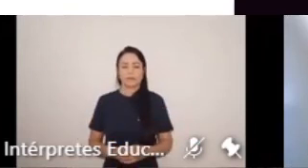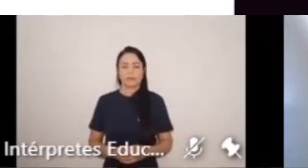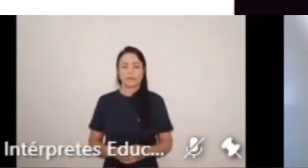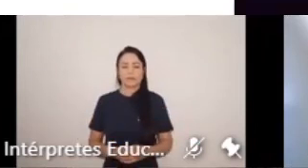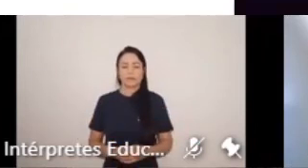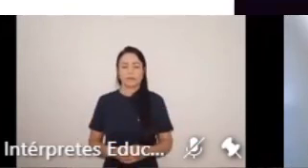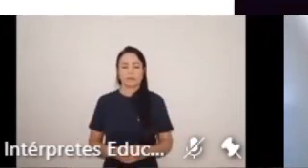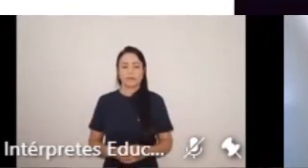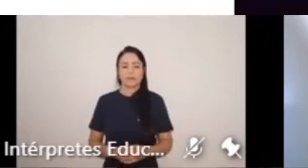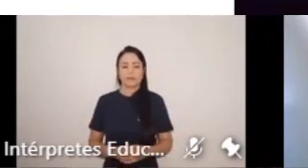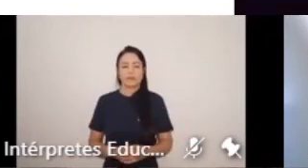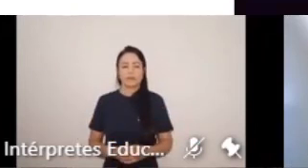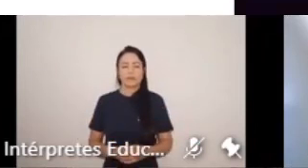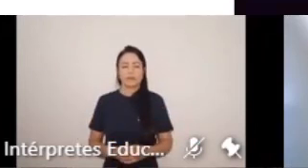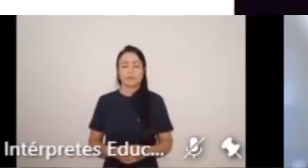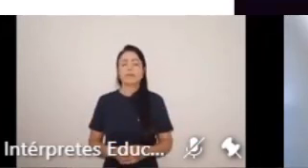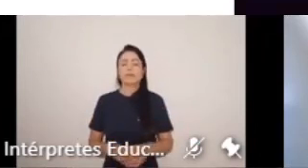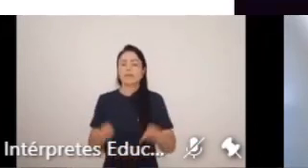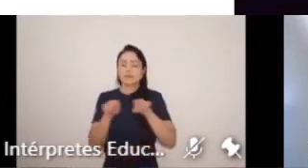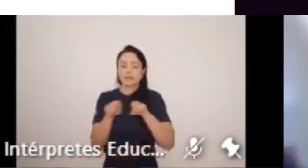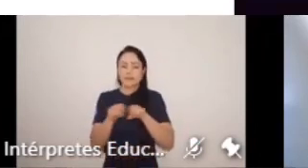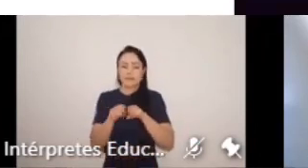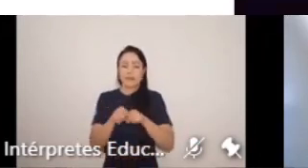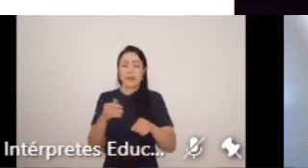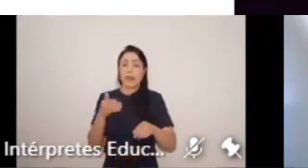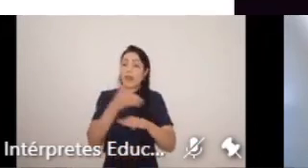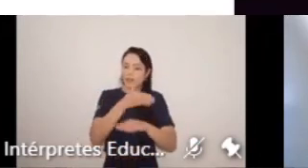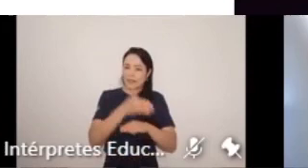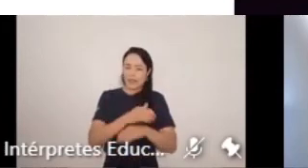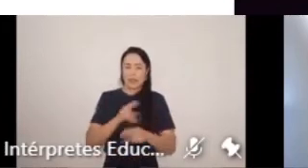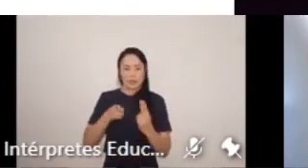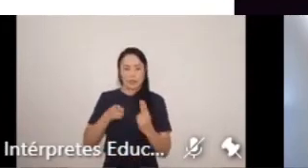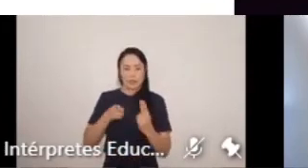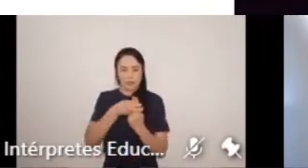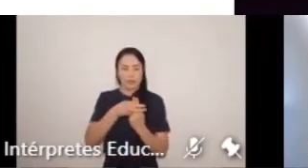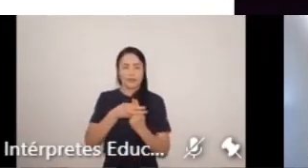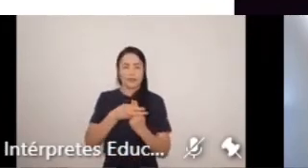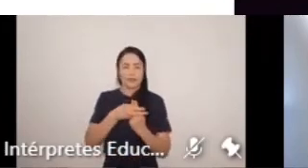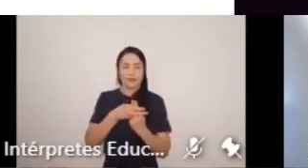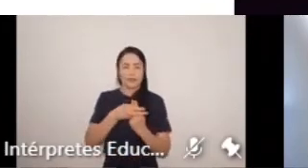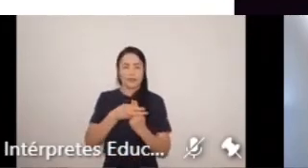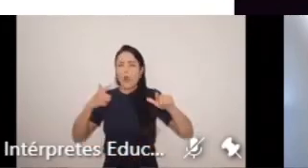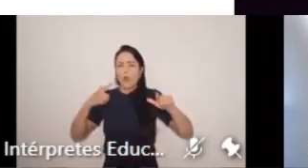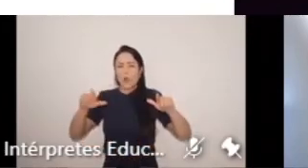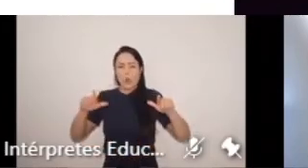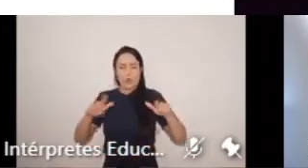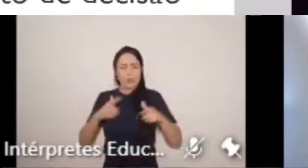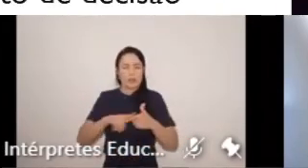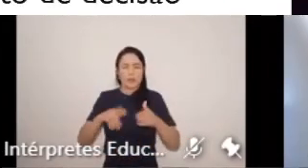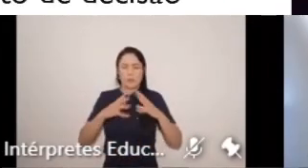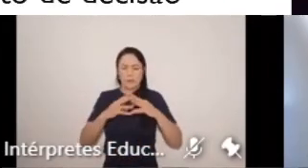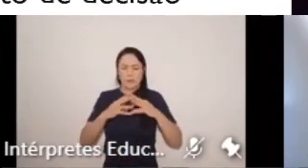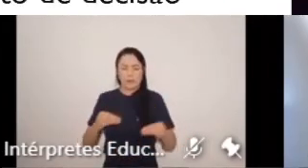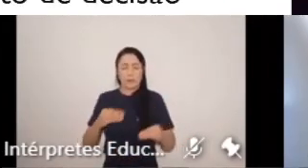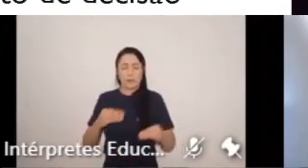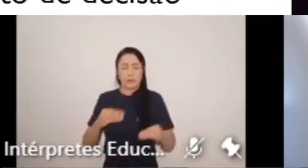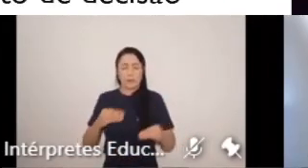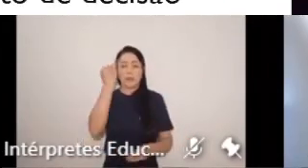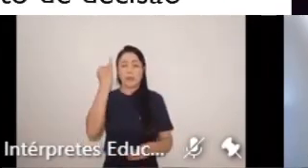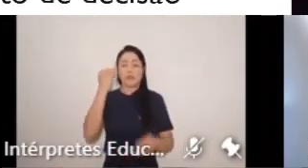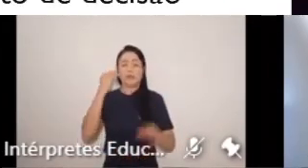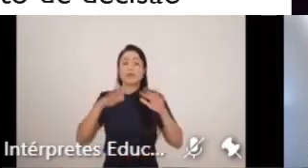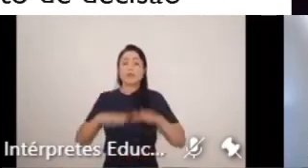Com relação ao acesso a SUS e outras formas de solução extrajudicial de conflitos, é importante que todos os